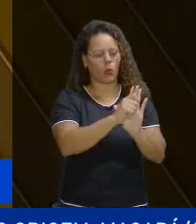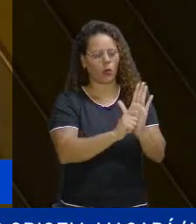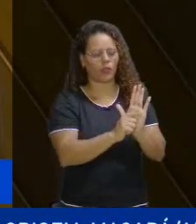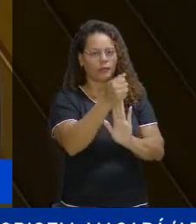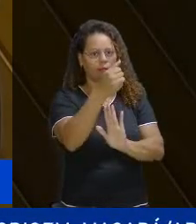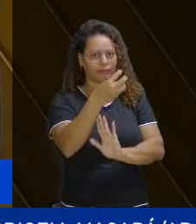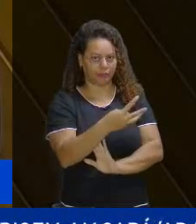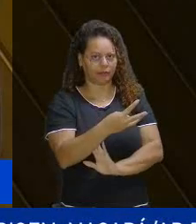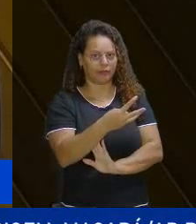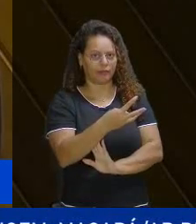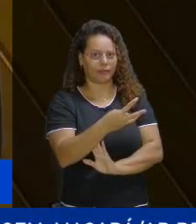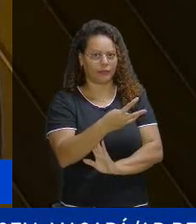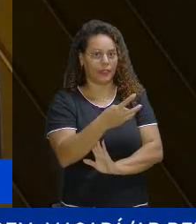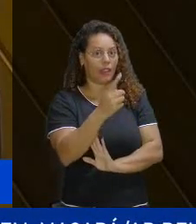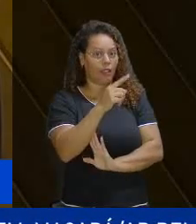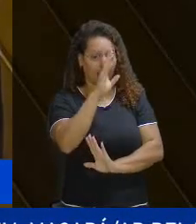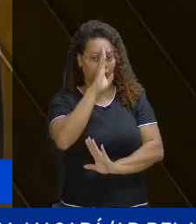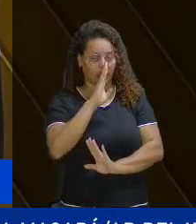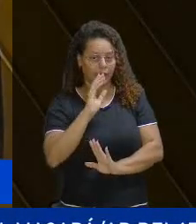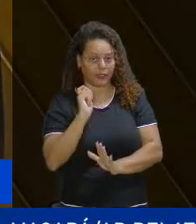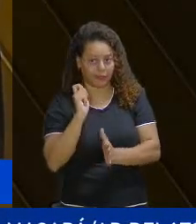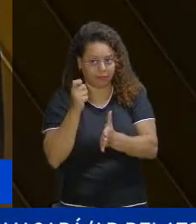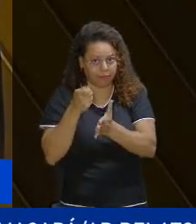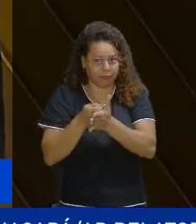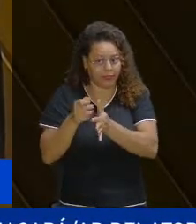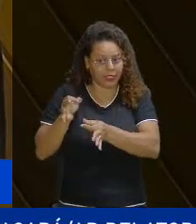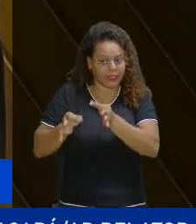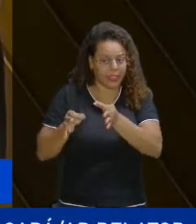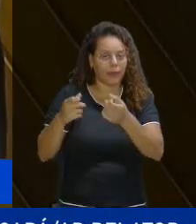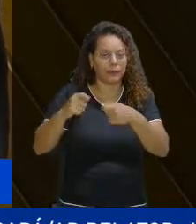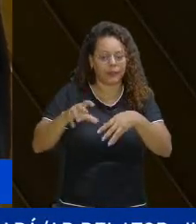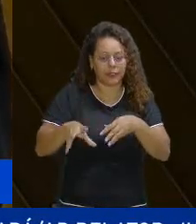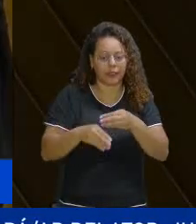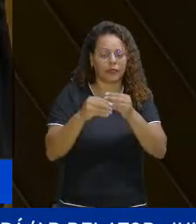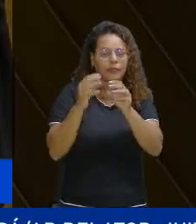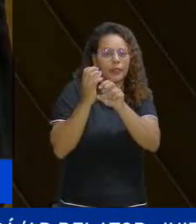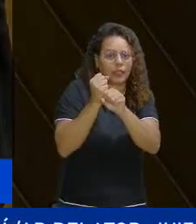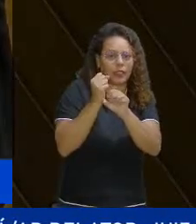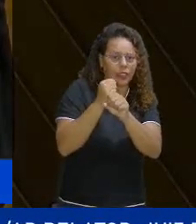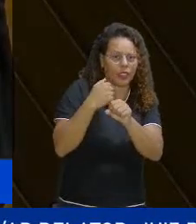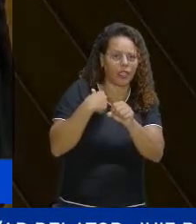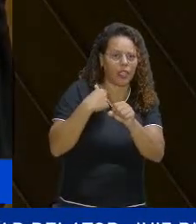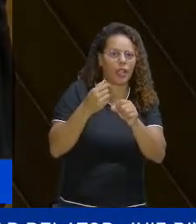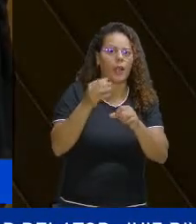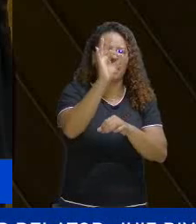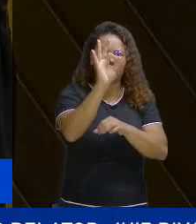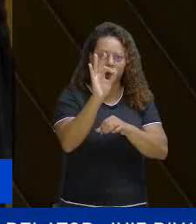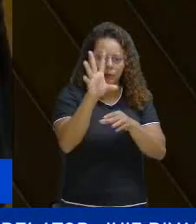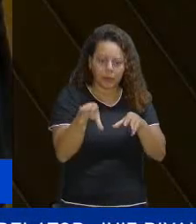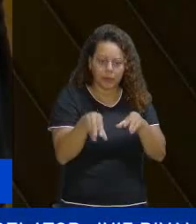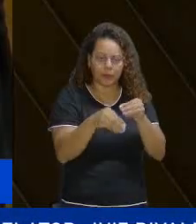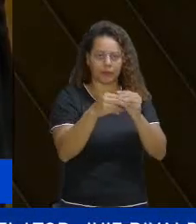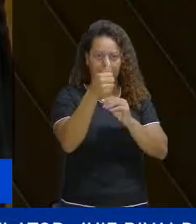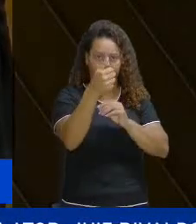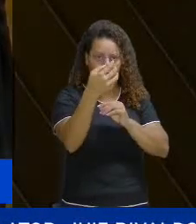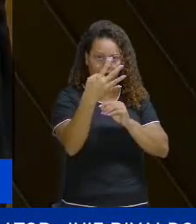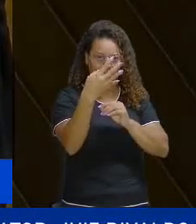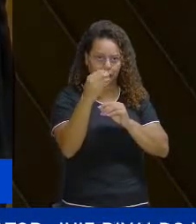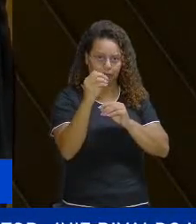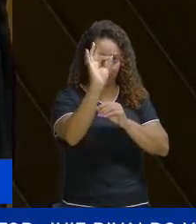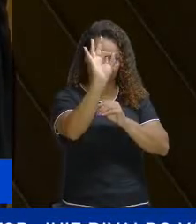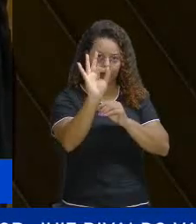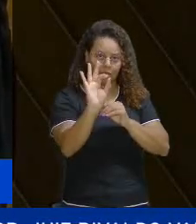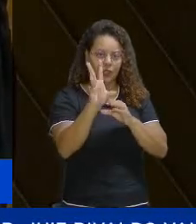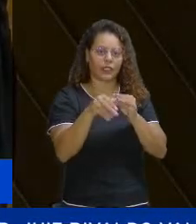que a gratificação judiciária, GAJ, será calculada mediante a aplicação do percentual de